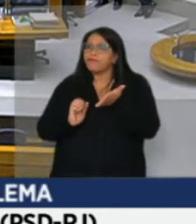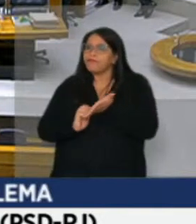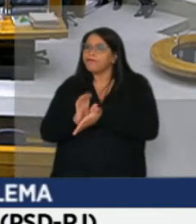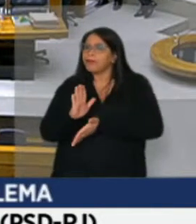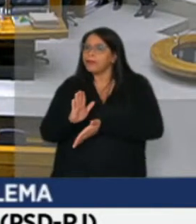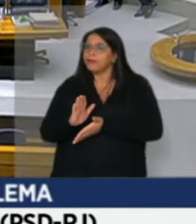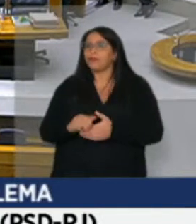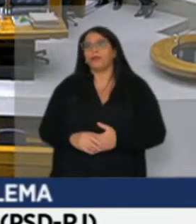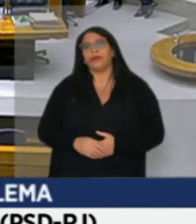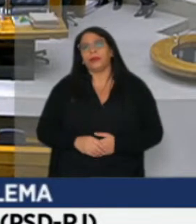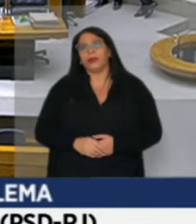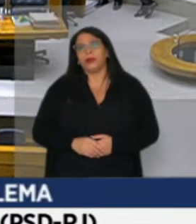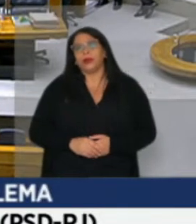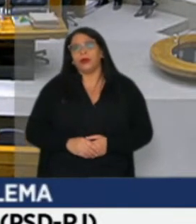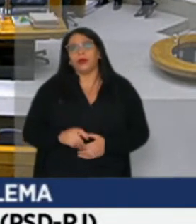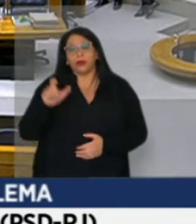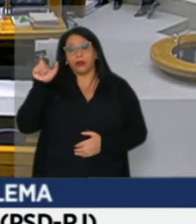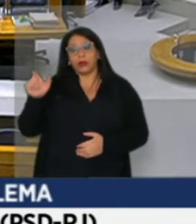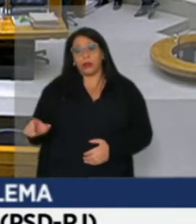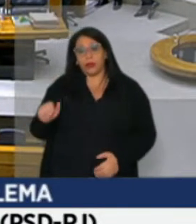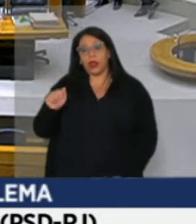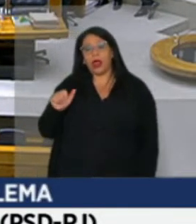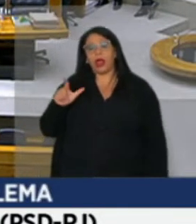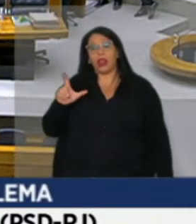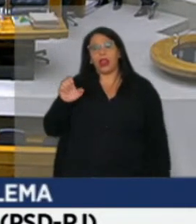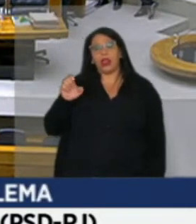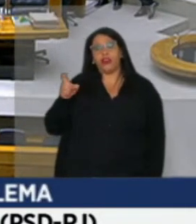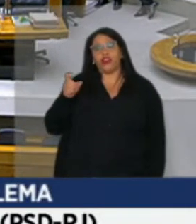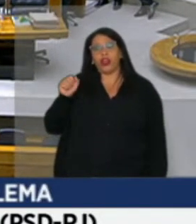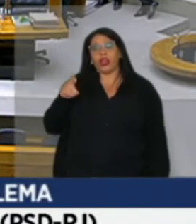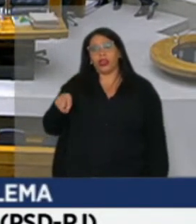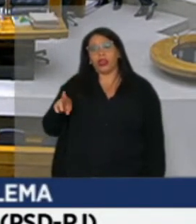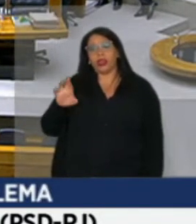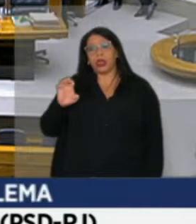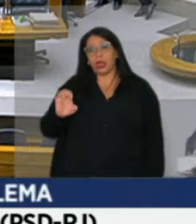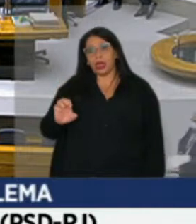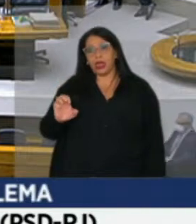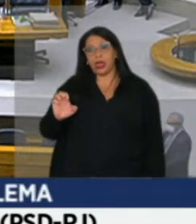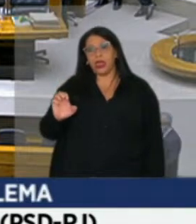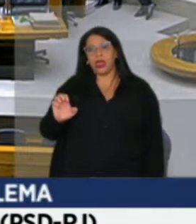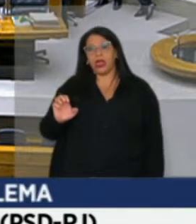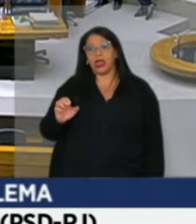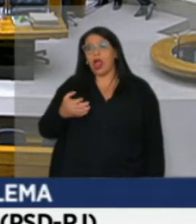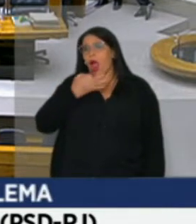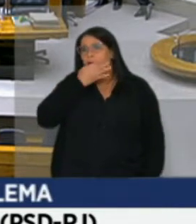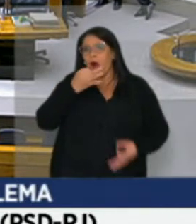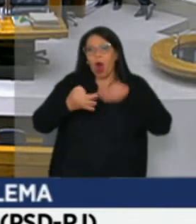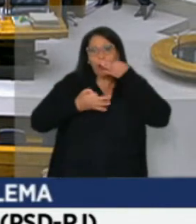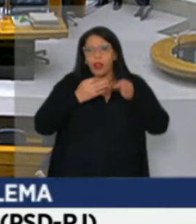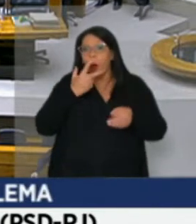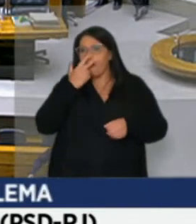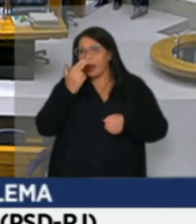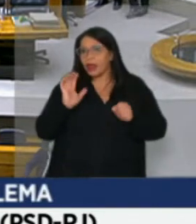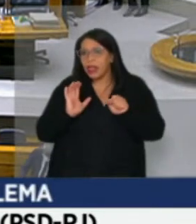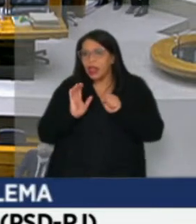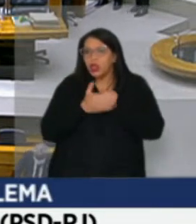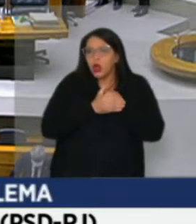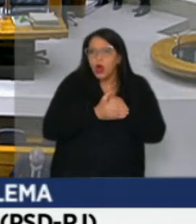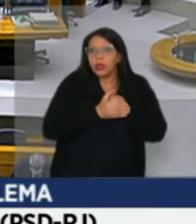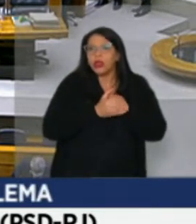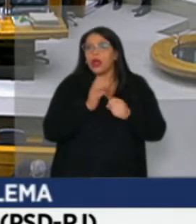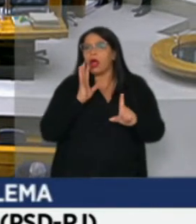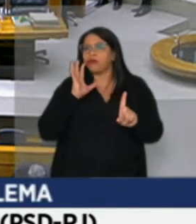Para o deputado Alexandre Leite, do Democratas de São Paulo, a deputada Flor de Lis ocultou provas, coagiu